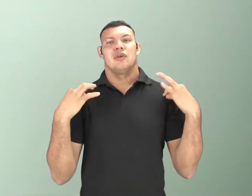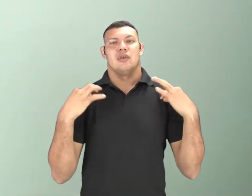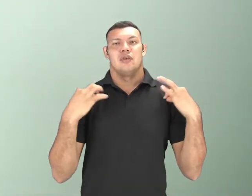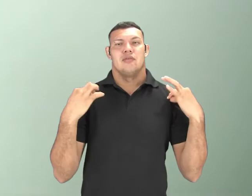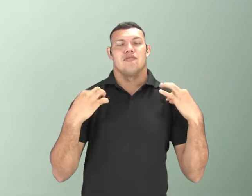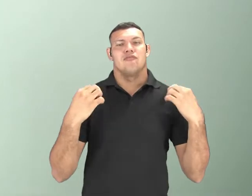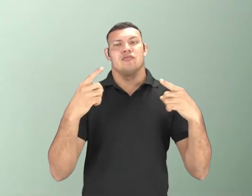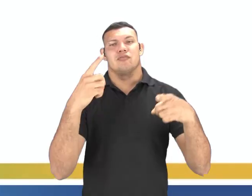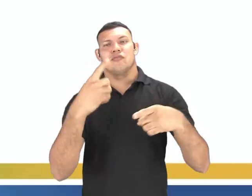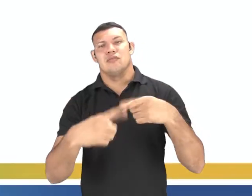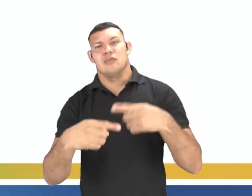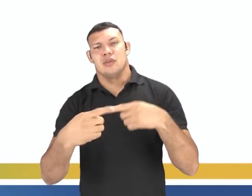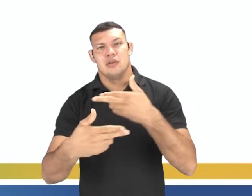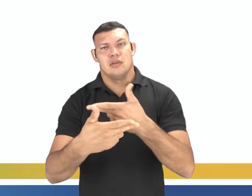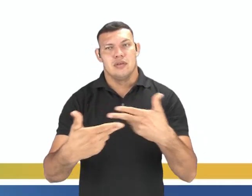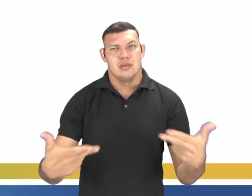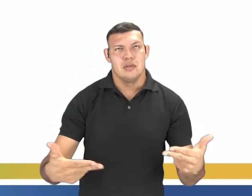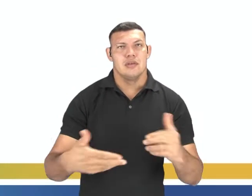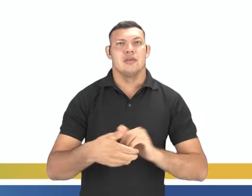deste objeto.